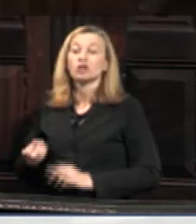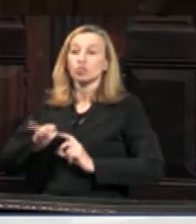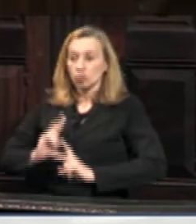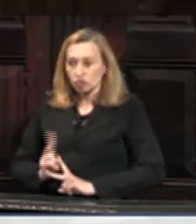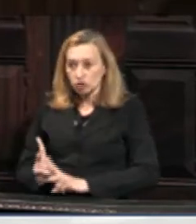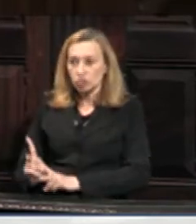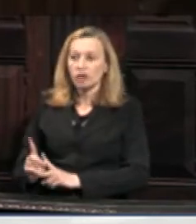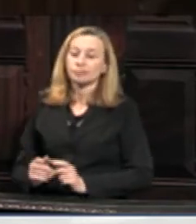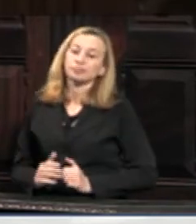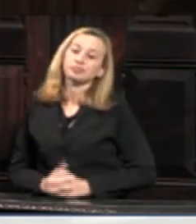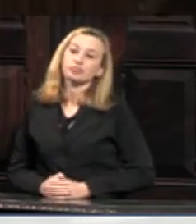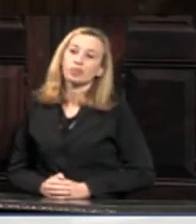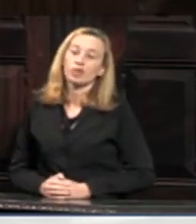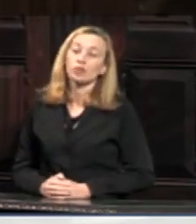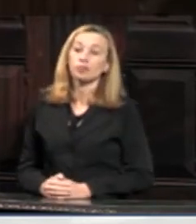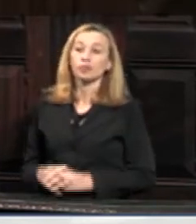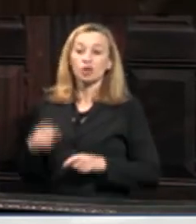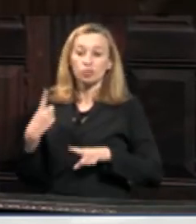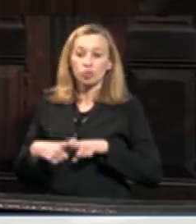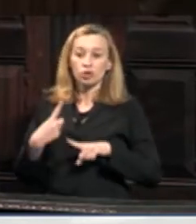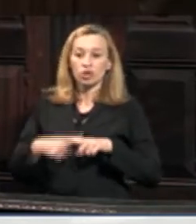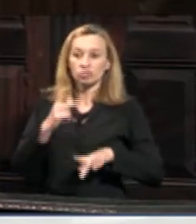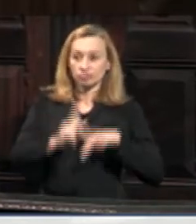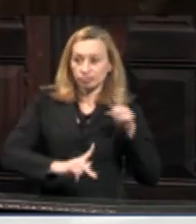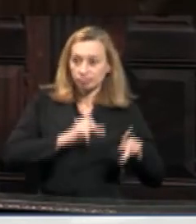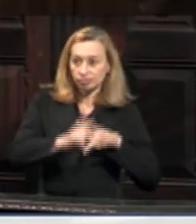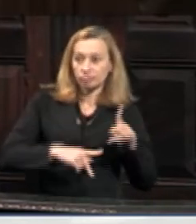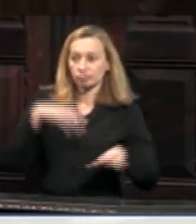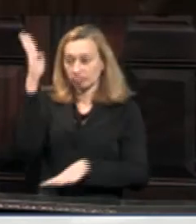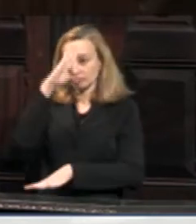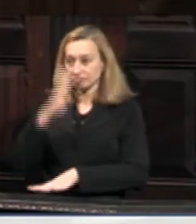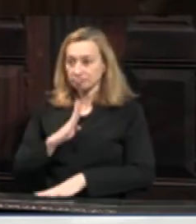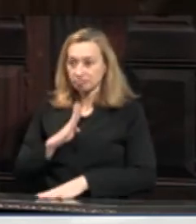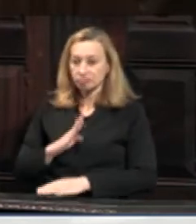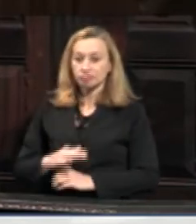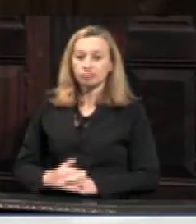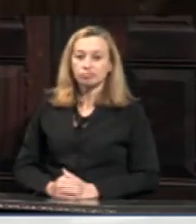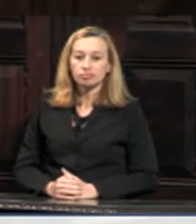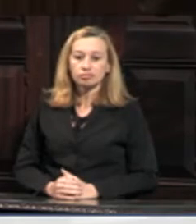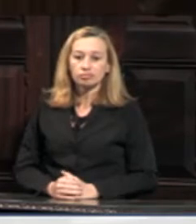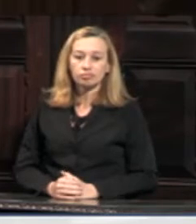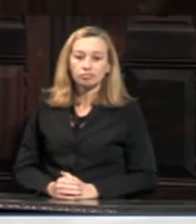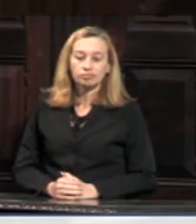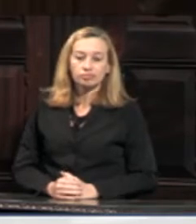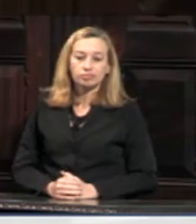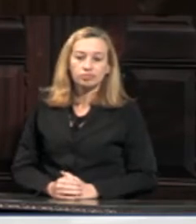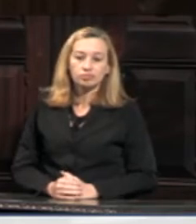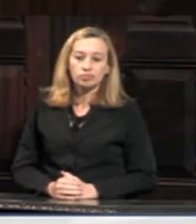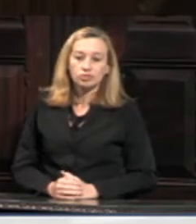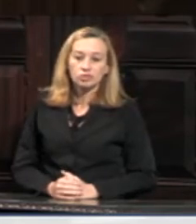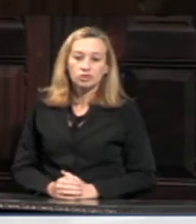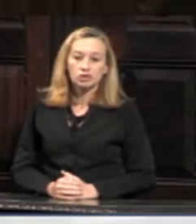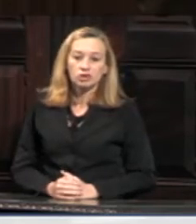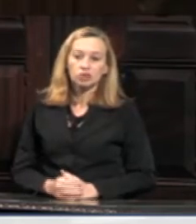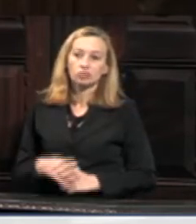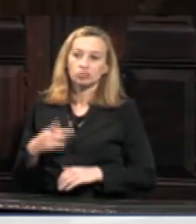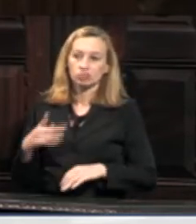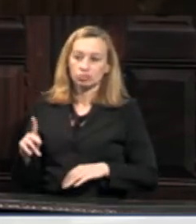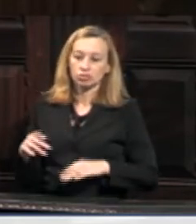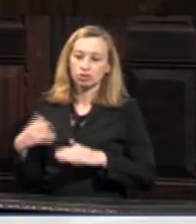continuar, porque a população brasileira, com as suas